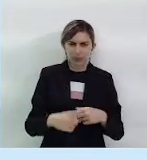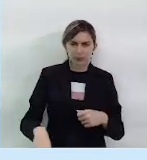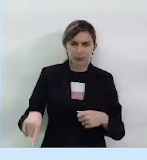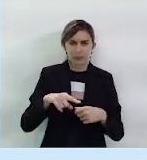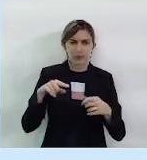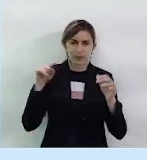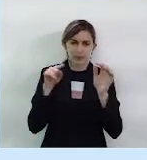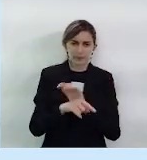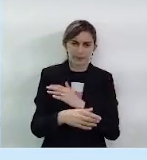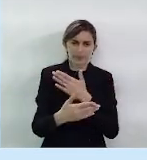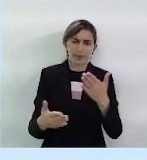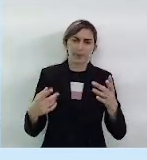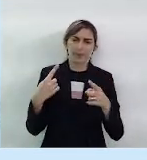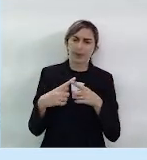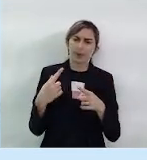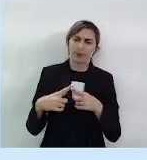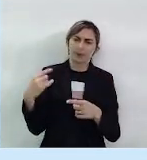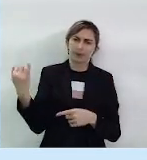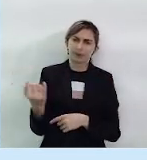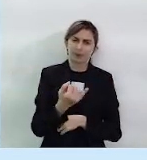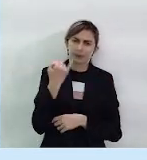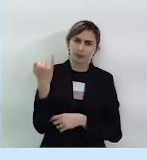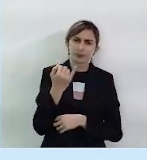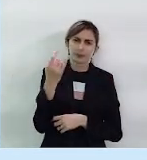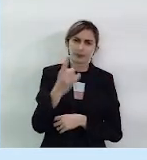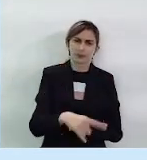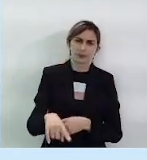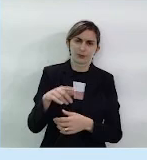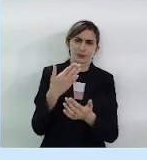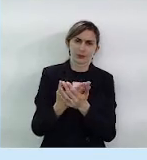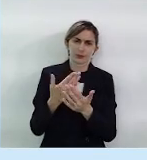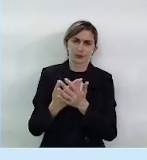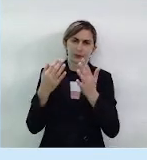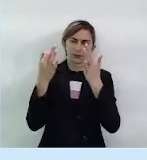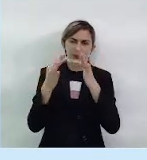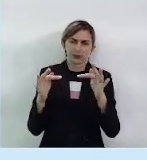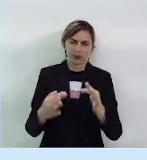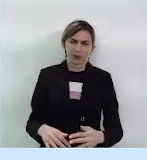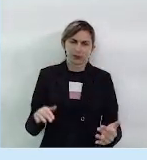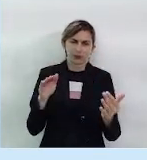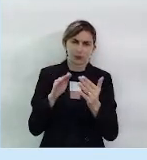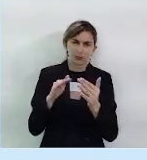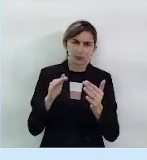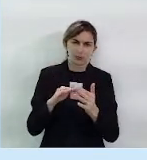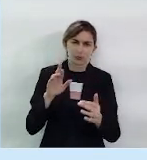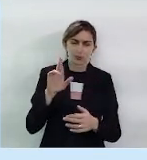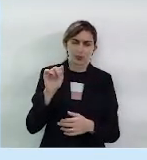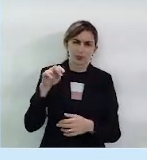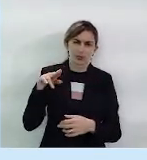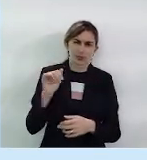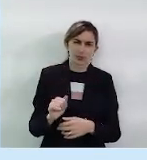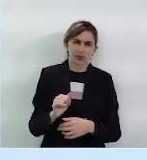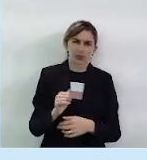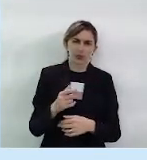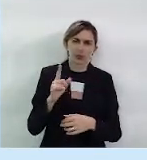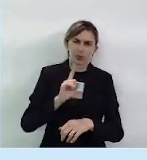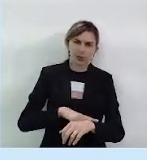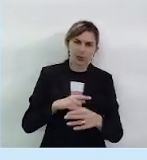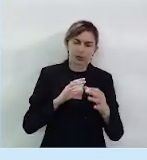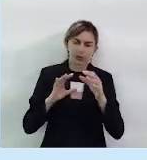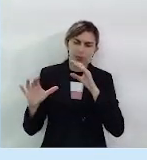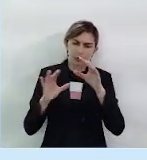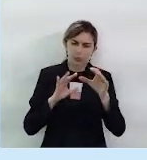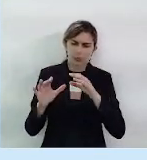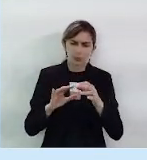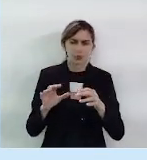eu pergunto a vocês, por que é tão importante a gente estudar a sintaxe de concordância e de regência? Para que na hora da